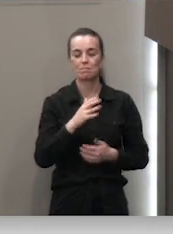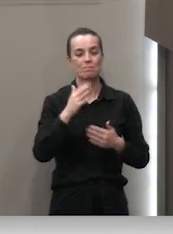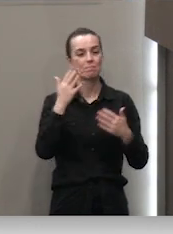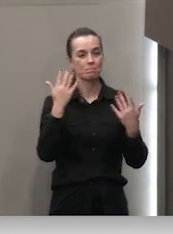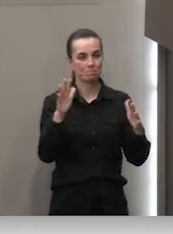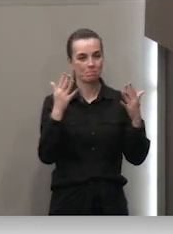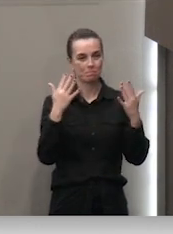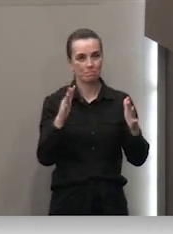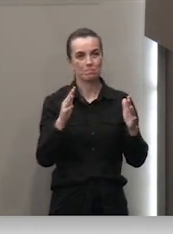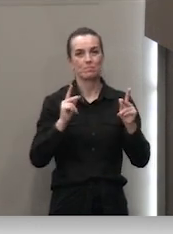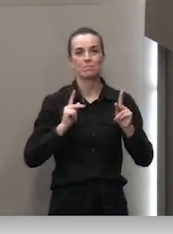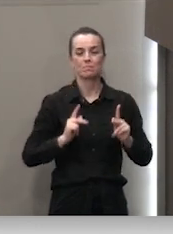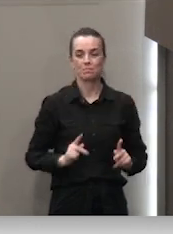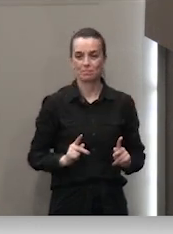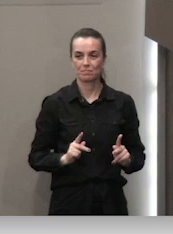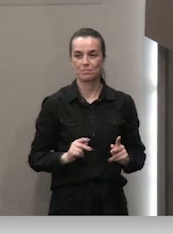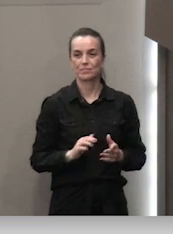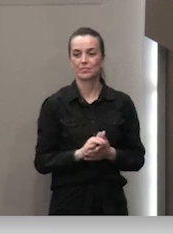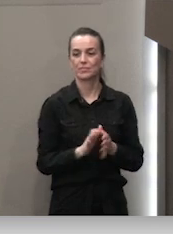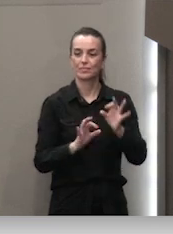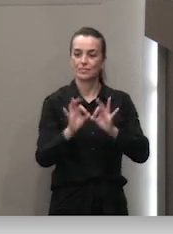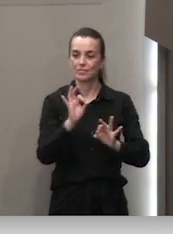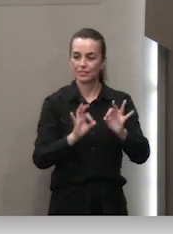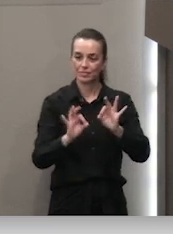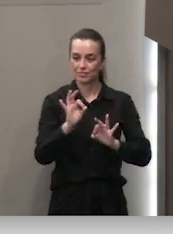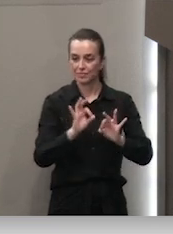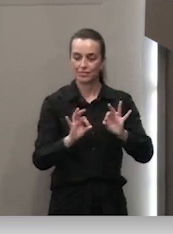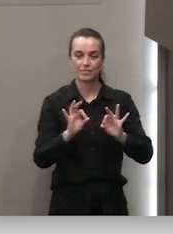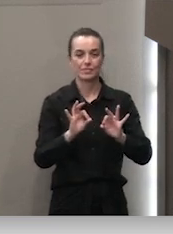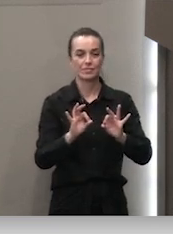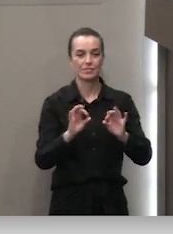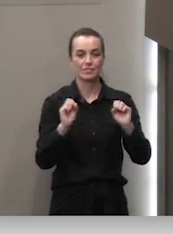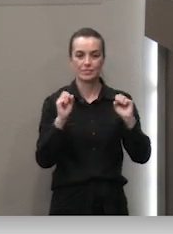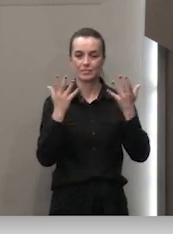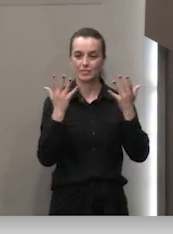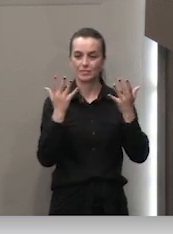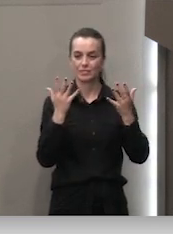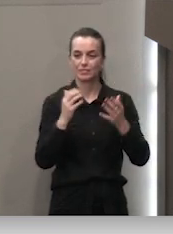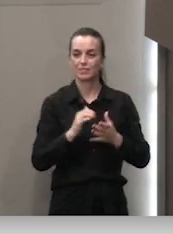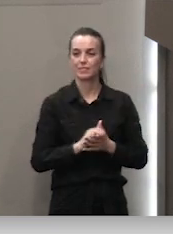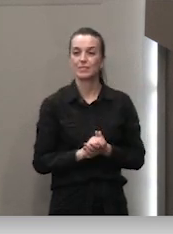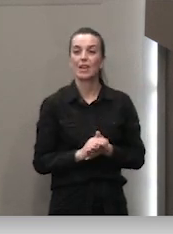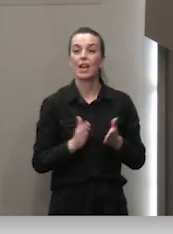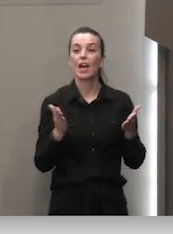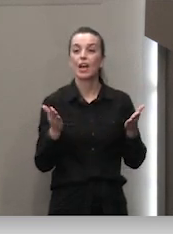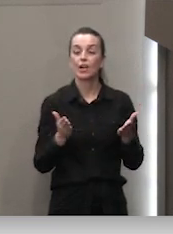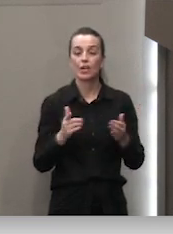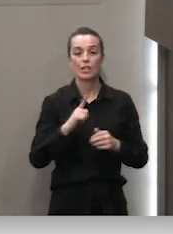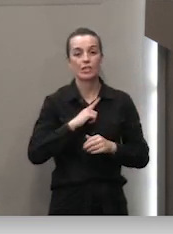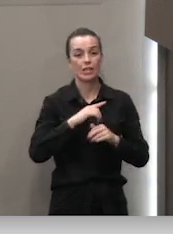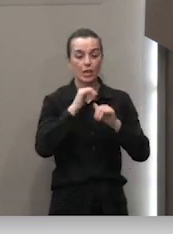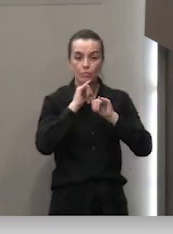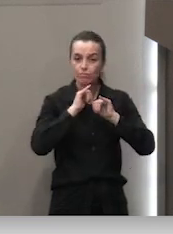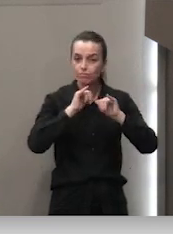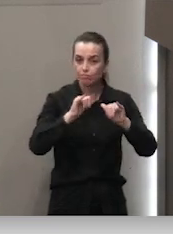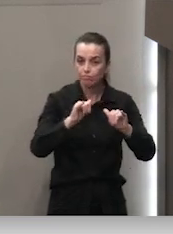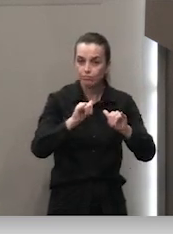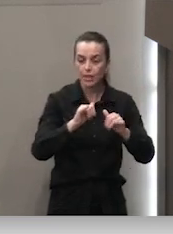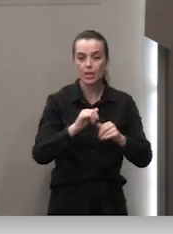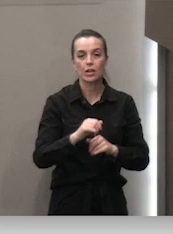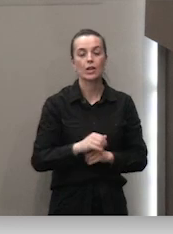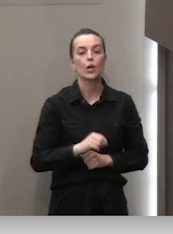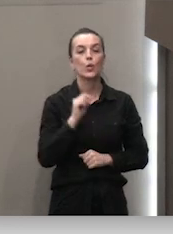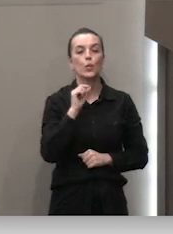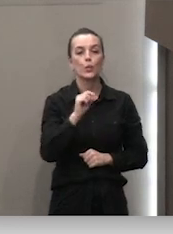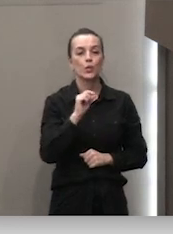o pessoal lá da festa. Parabéns mesmo para a grandiosa festa que teve em São Roque. E agora tem uma notícia aqui que eu estava vendo aqui, que vai sair